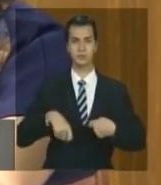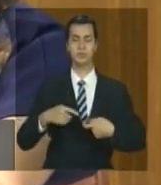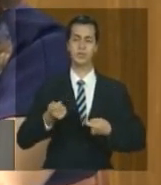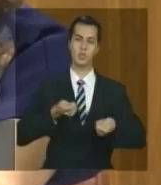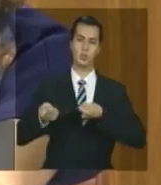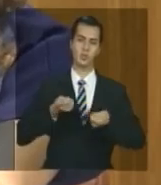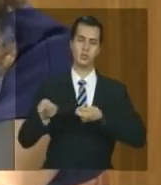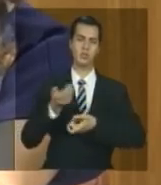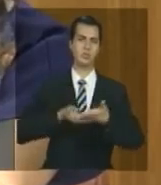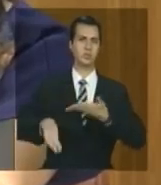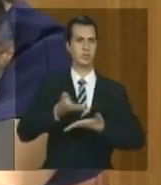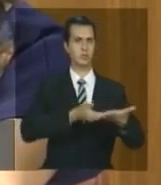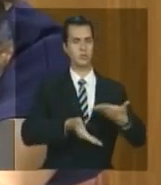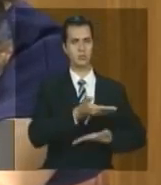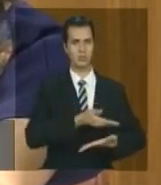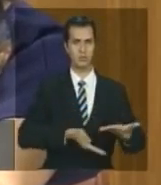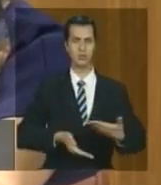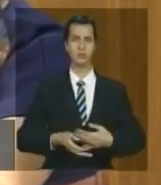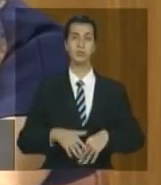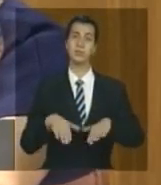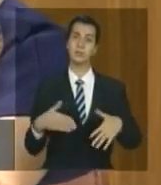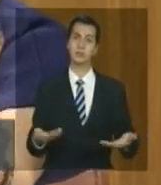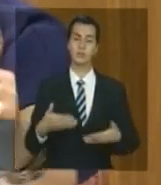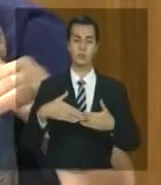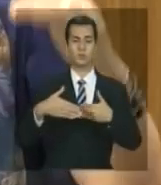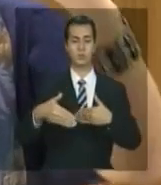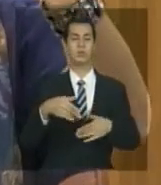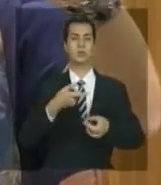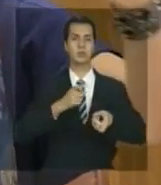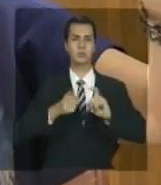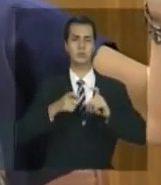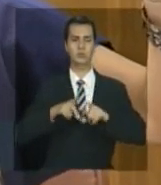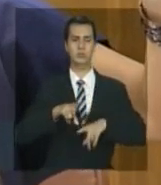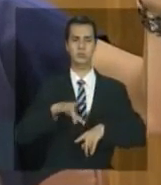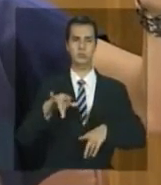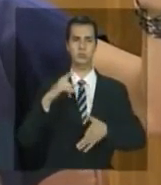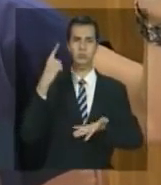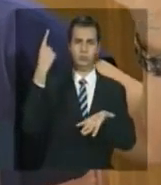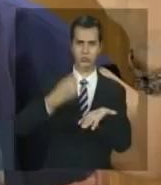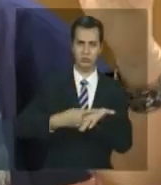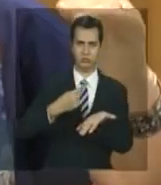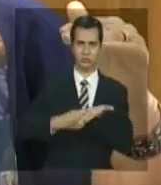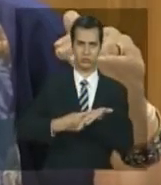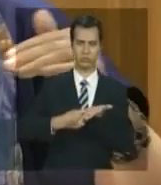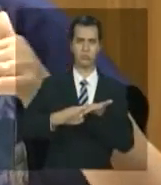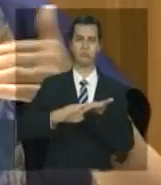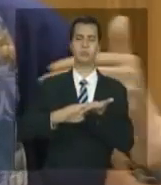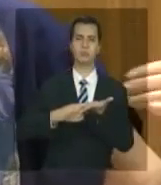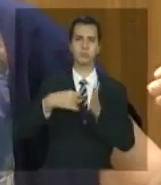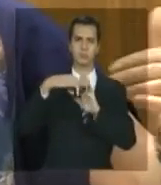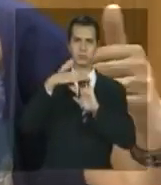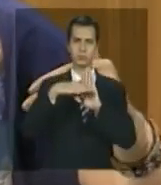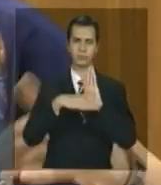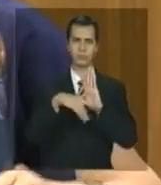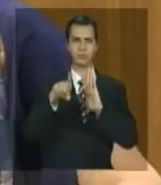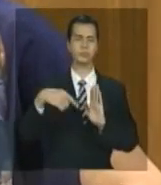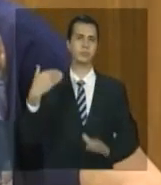Então, nesta próxima reunião, deverá ser assinado o que se chama de acordo guarda-chuva entre os